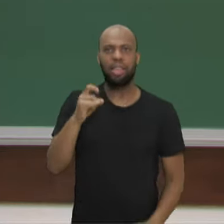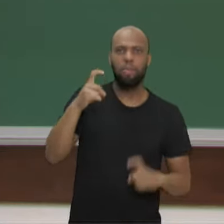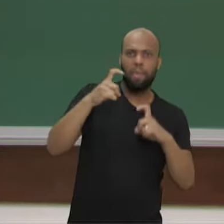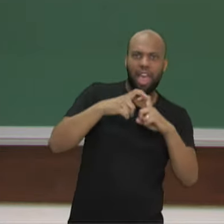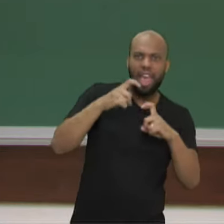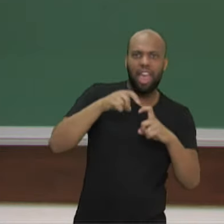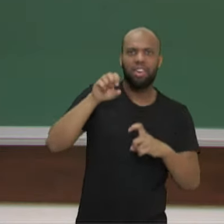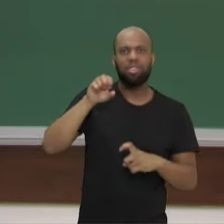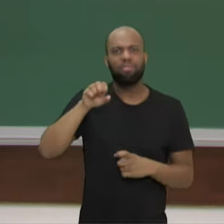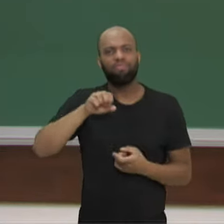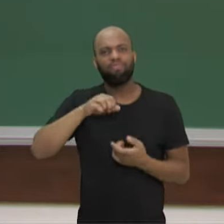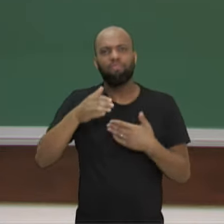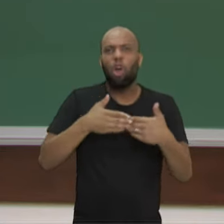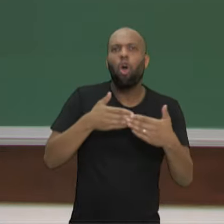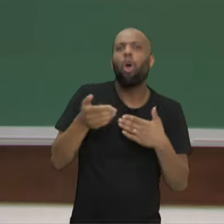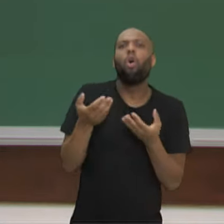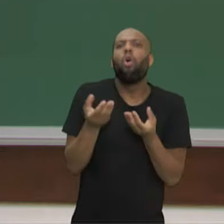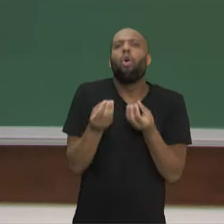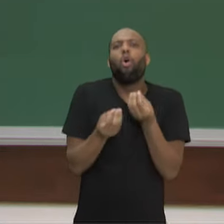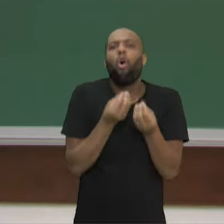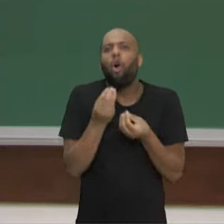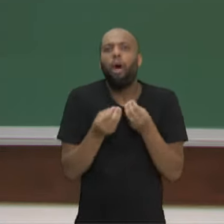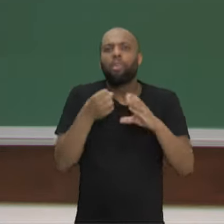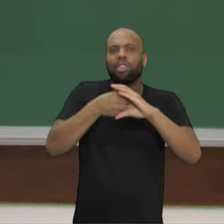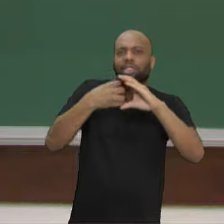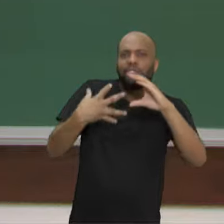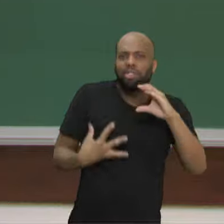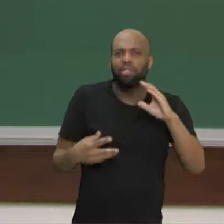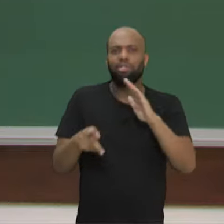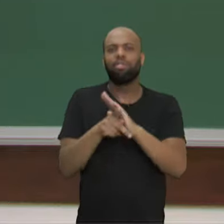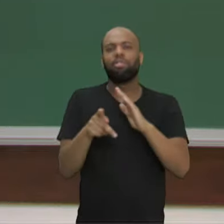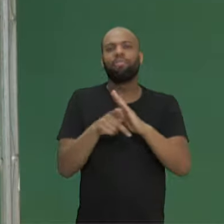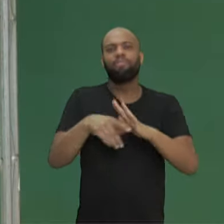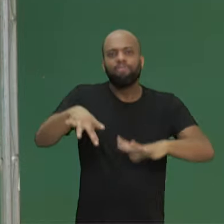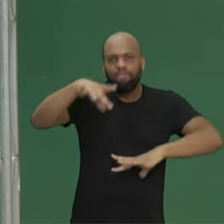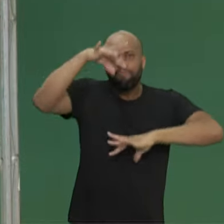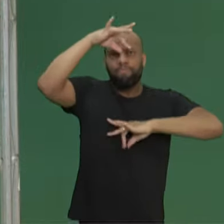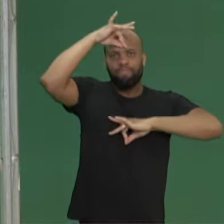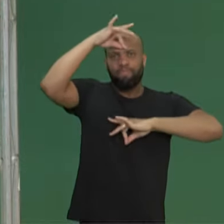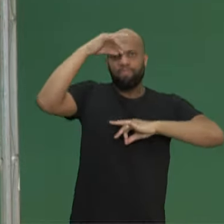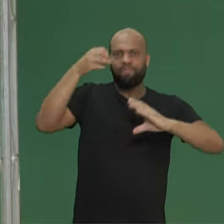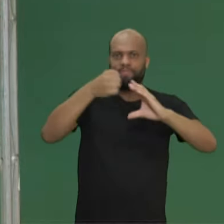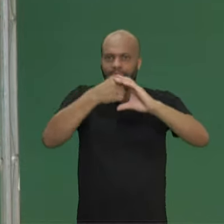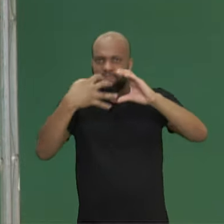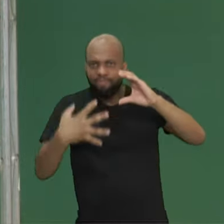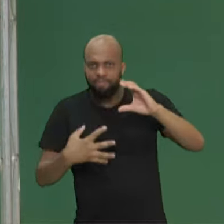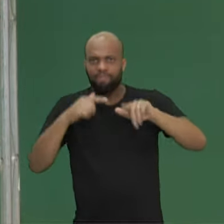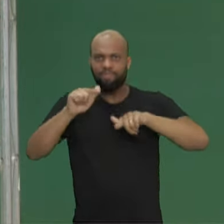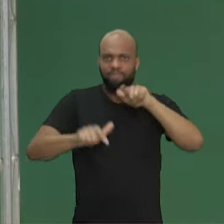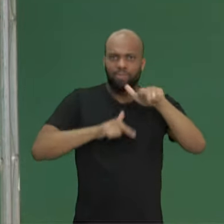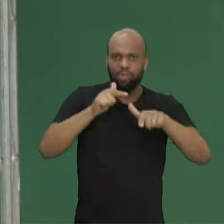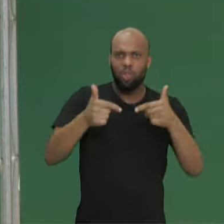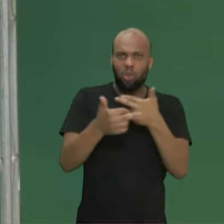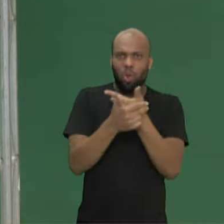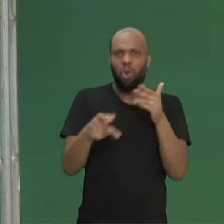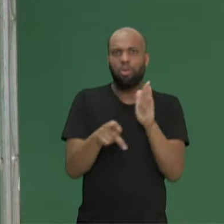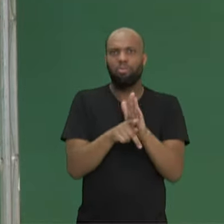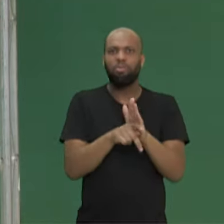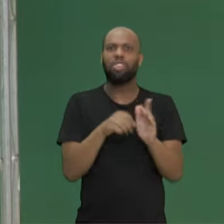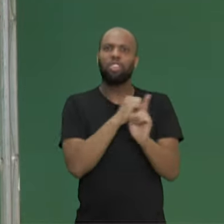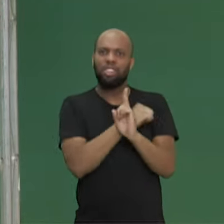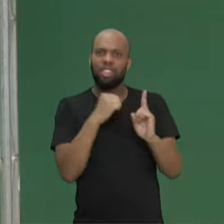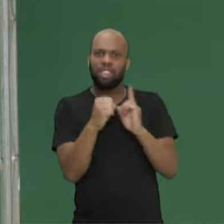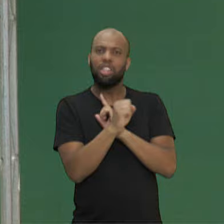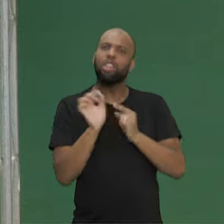médico, enfim, qual é a característica desse personagem, né? Características de trabalho, enfim, funções sociais, vai trazer através